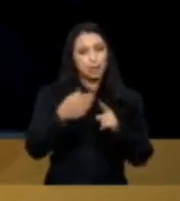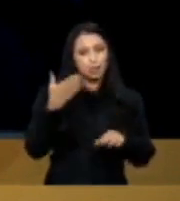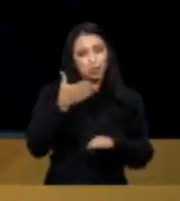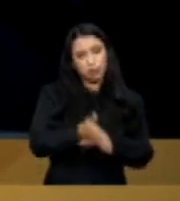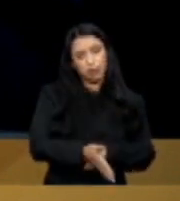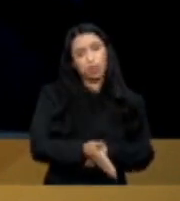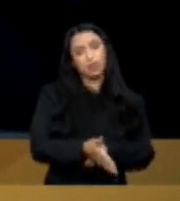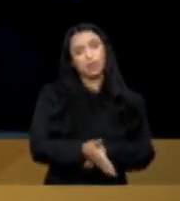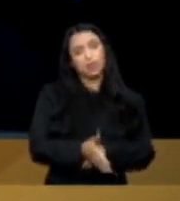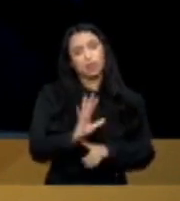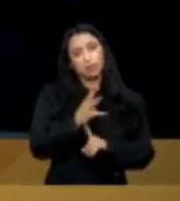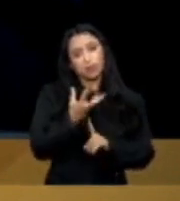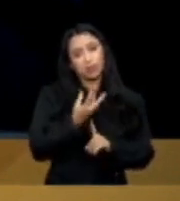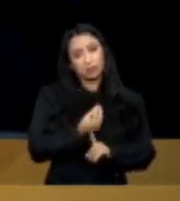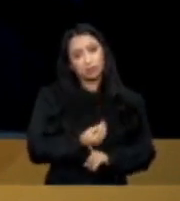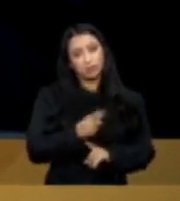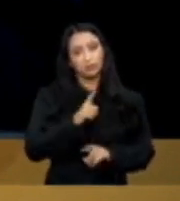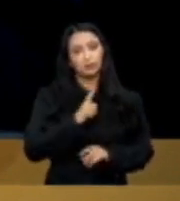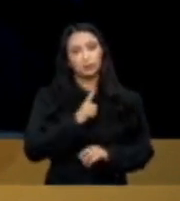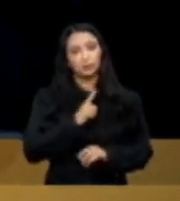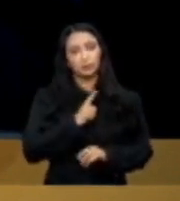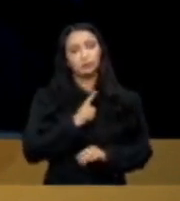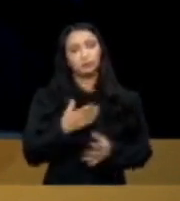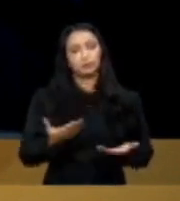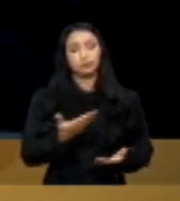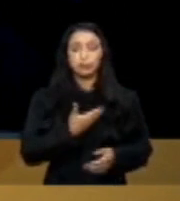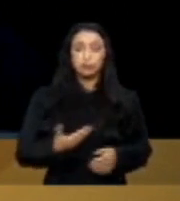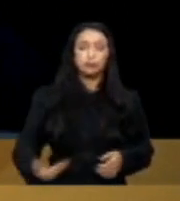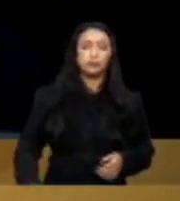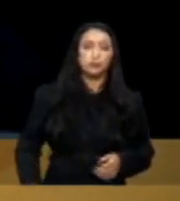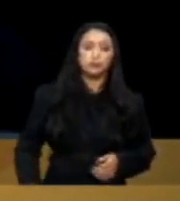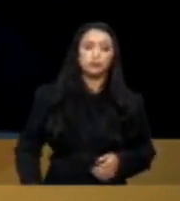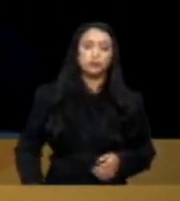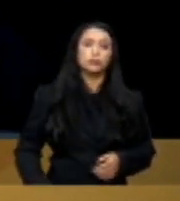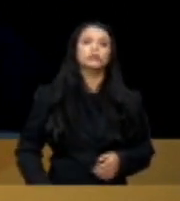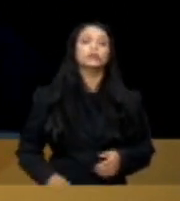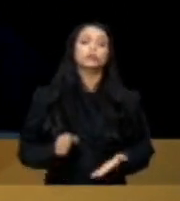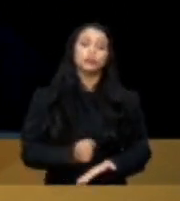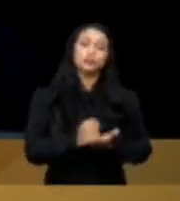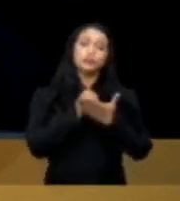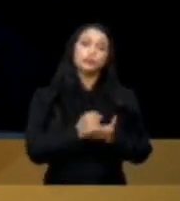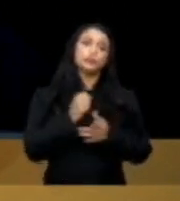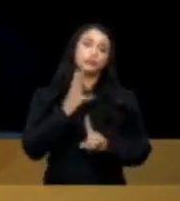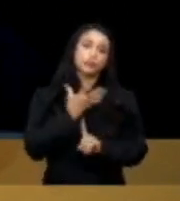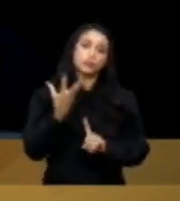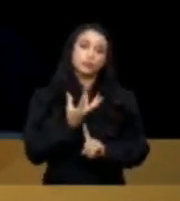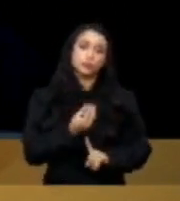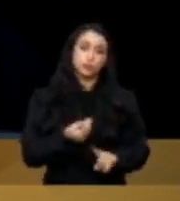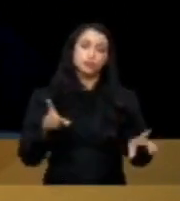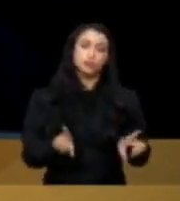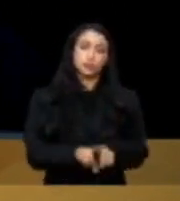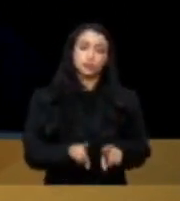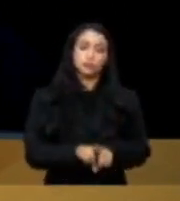2013, consubstanciando uma incursão episódica do Estado nas artes. Em se tratando de fomento